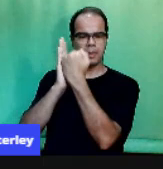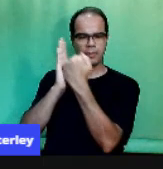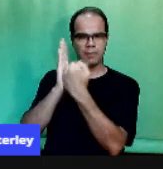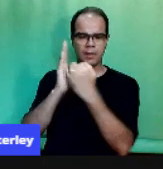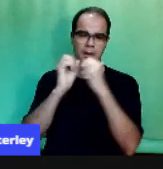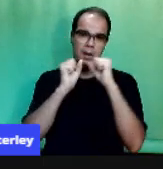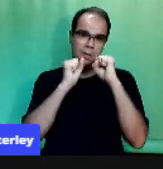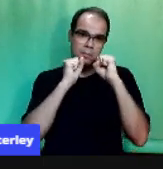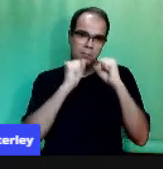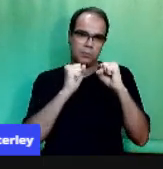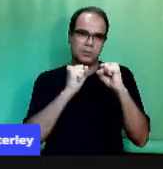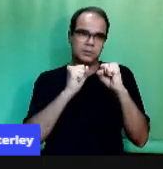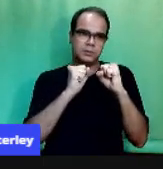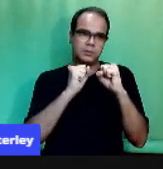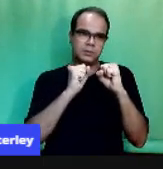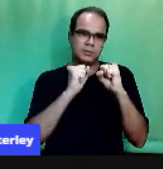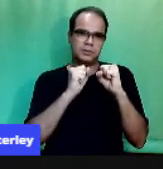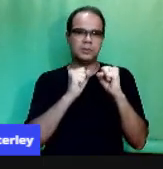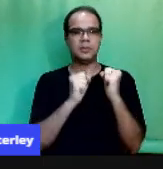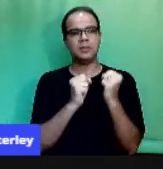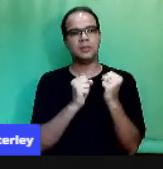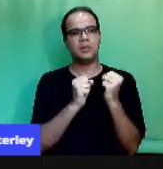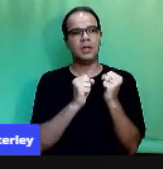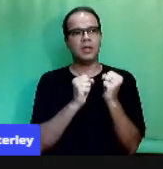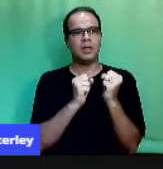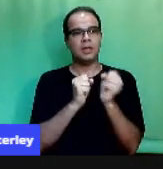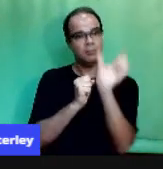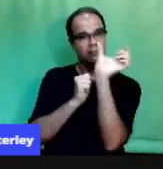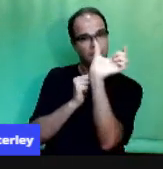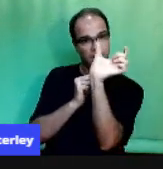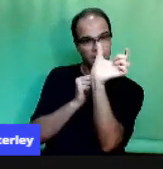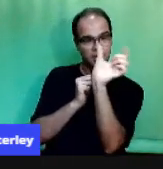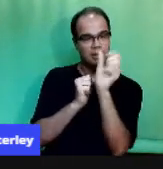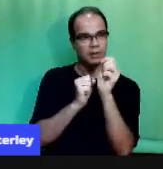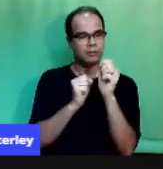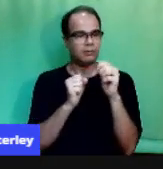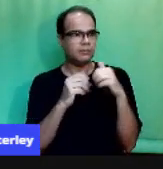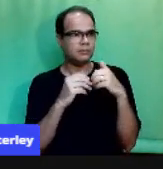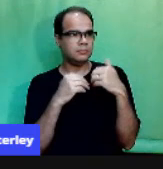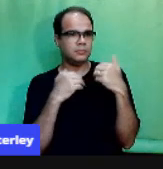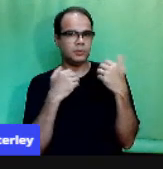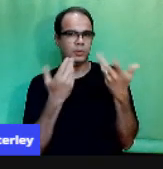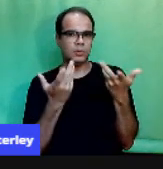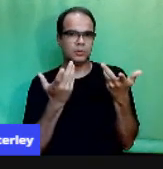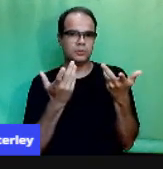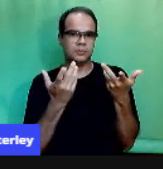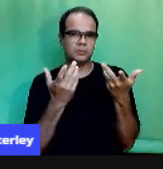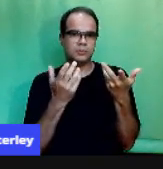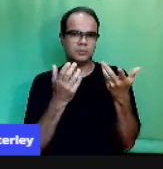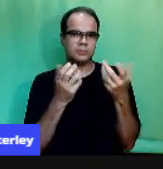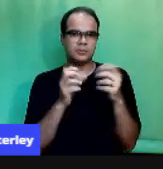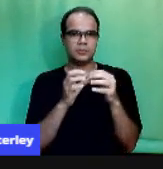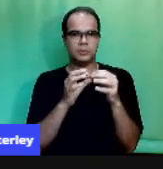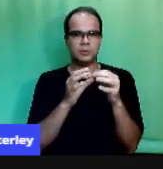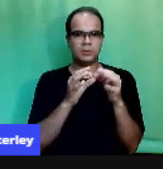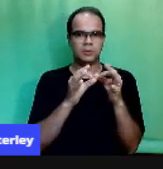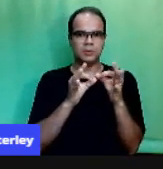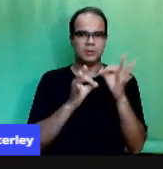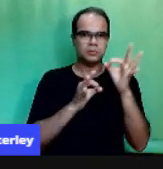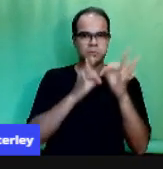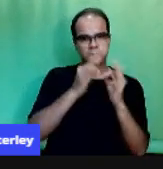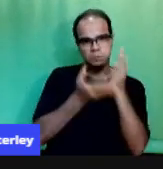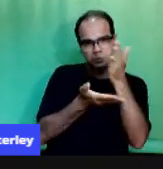poderá configurar tópicos, configurar aí divisões no seu